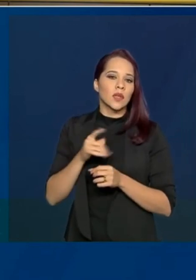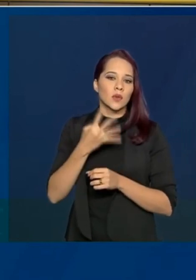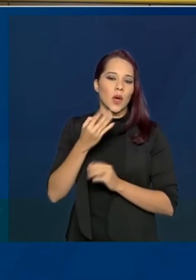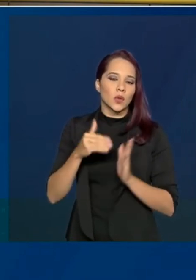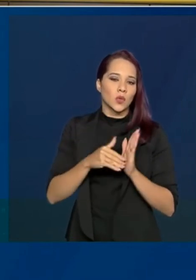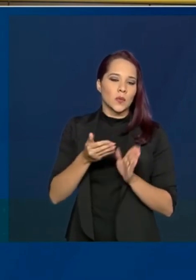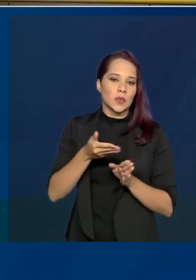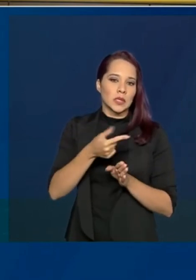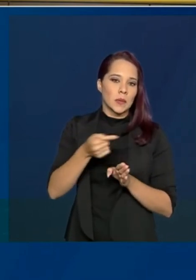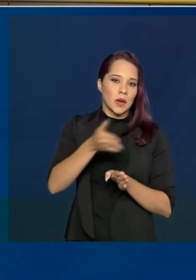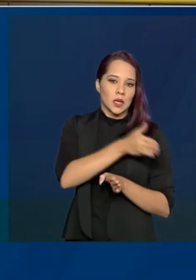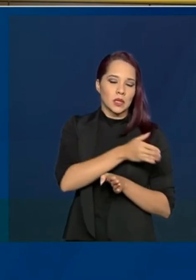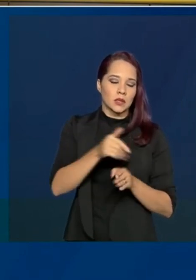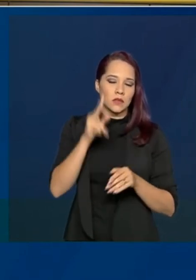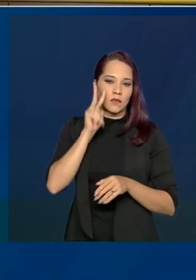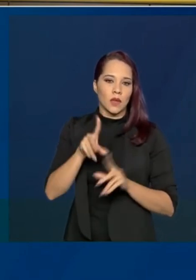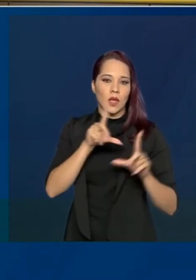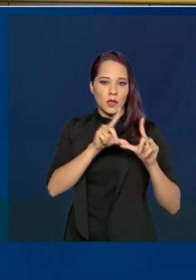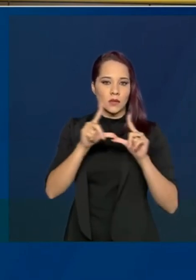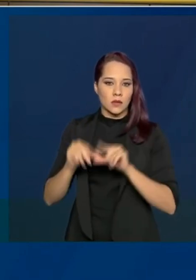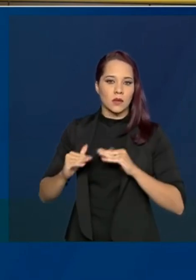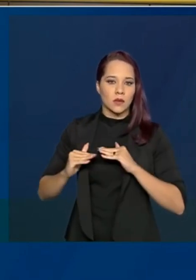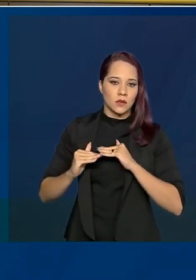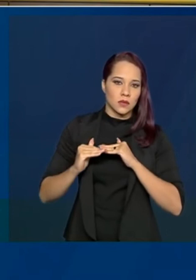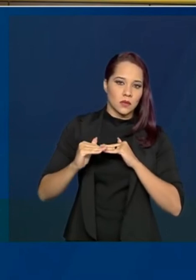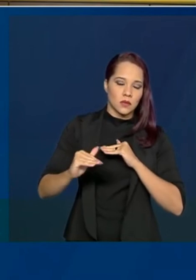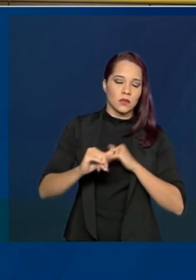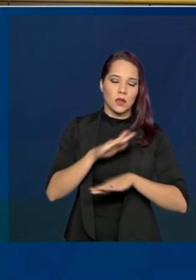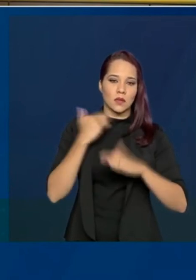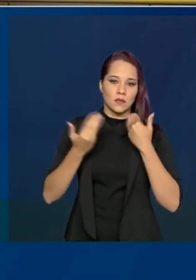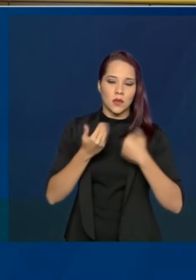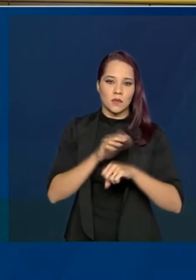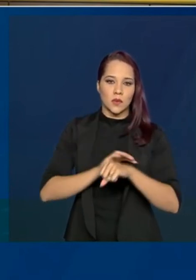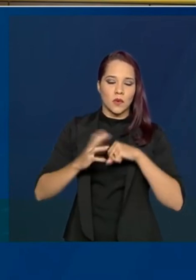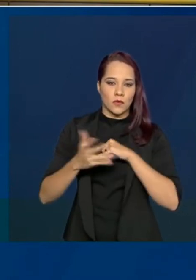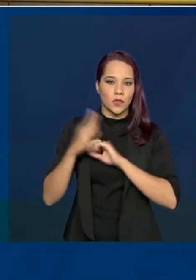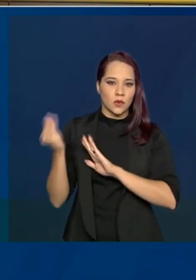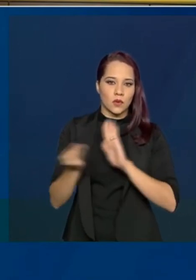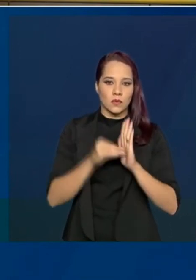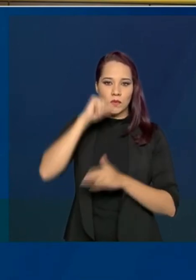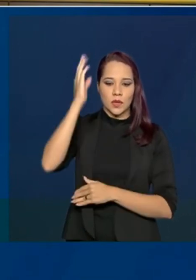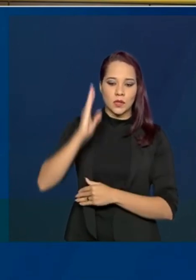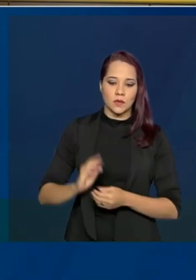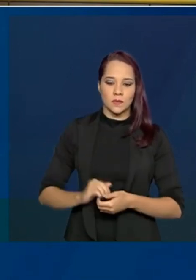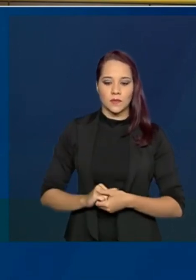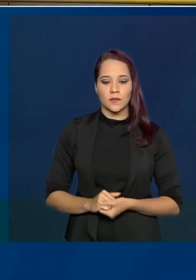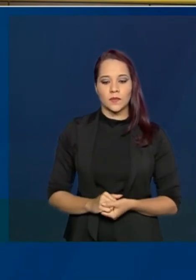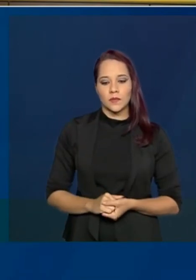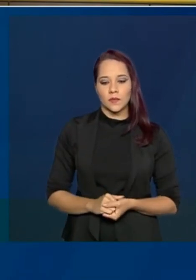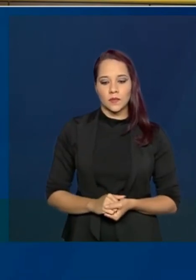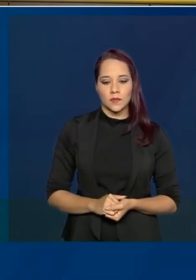últimas semanas, a gente vê uma redução paulatina em relação aos óbitos de Covid registrados no Brasil.